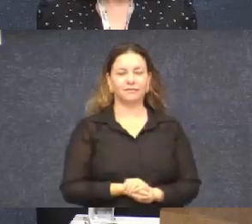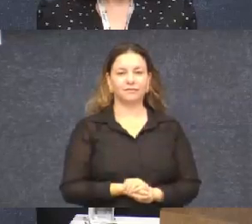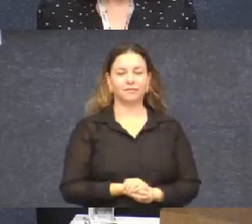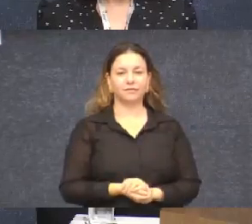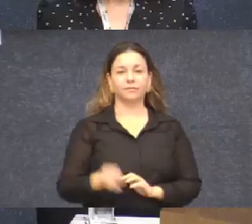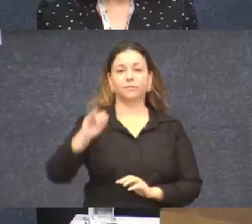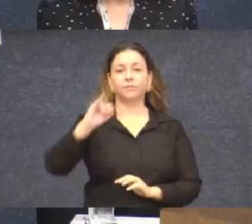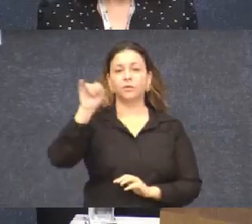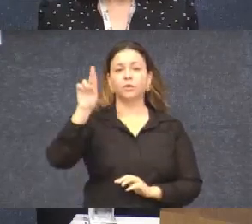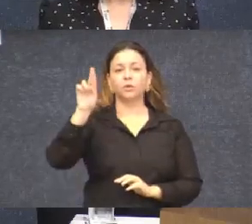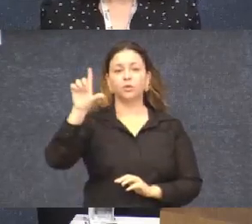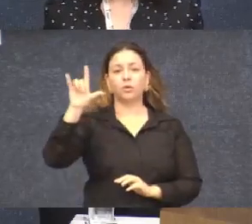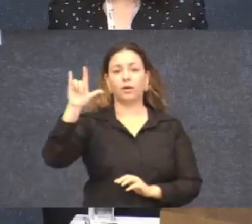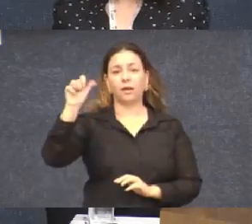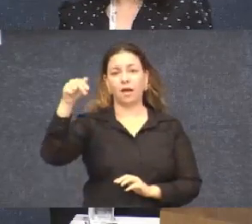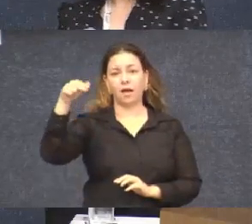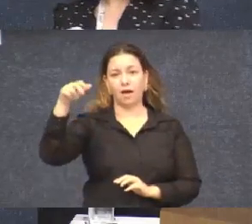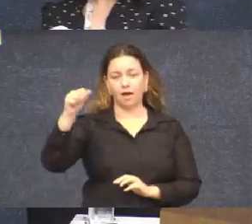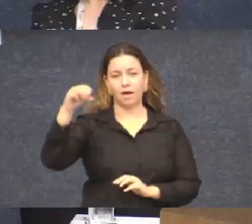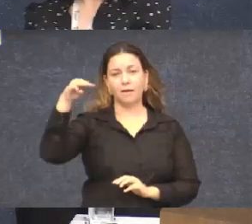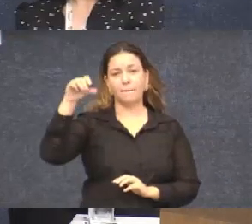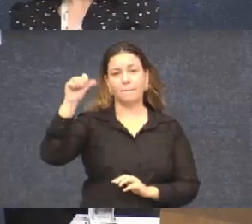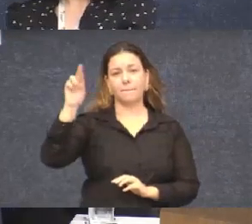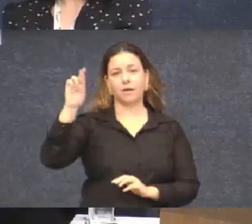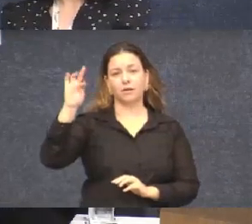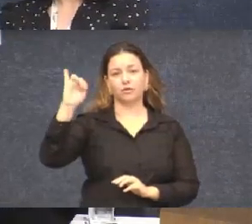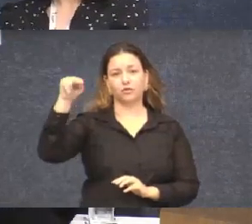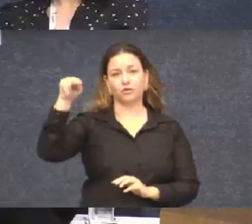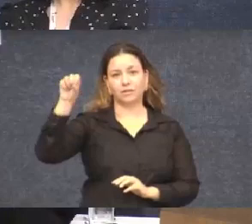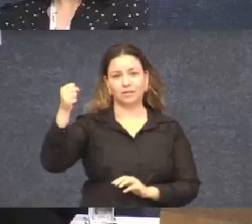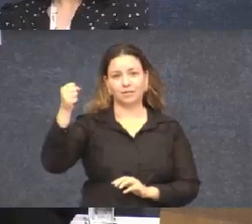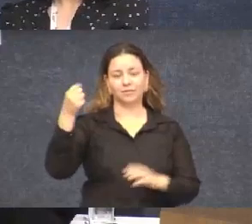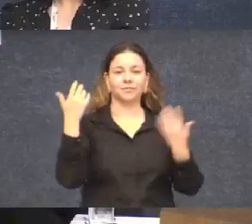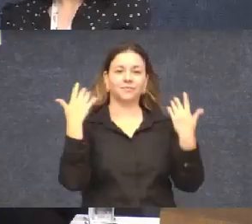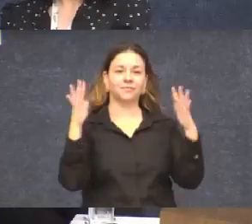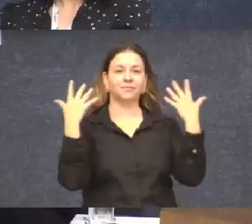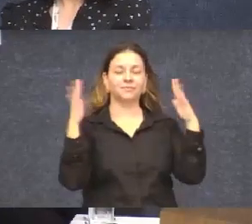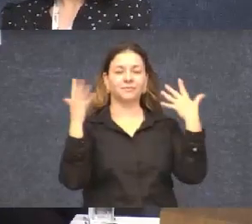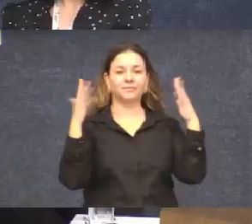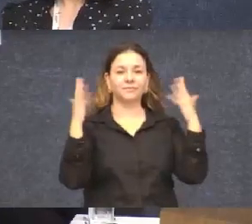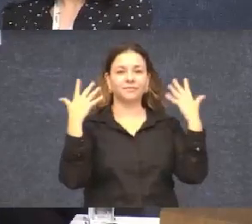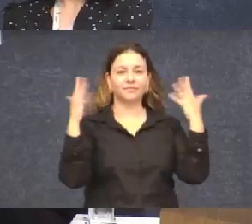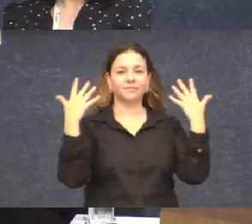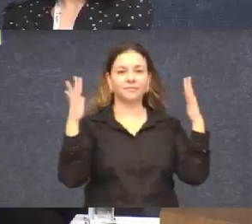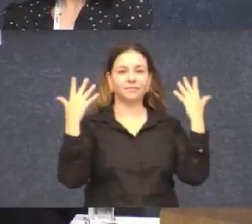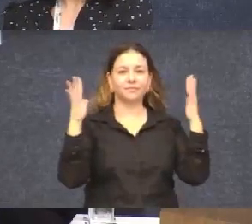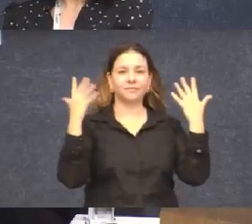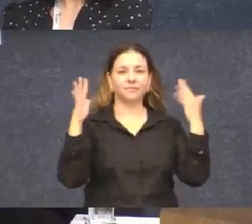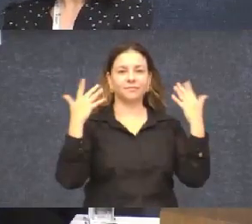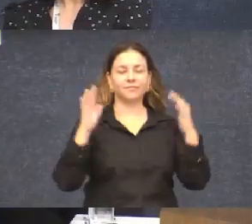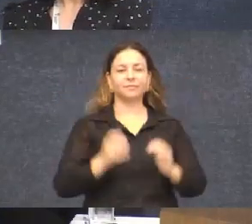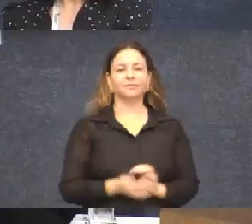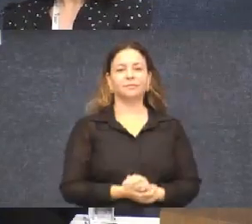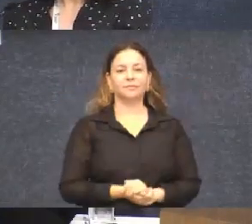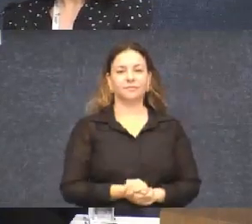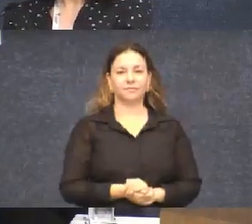Segura teu Juliana de Souza Martins Monteiro. Sorri e abraça seus pais enquanto estão aqui.